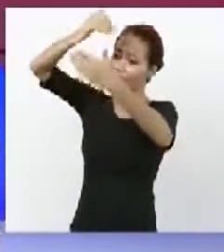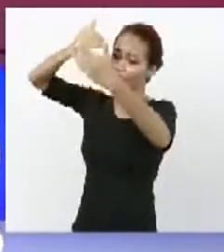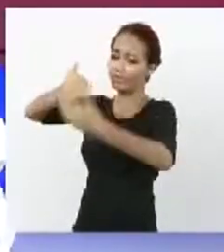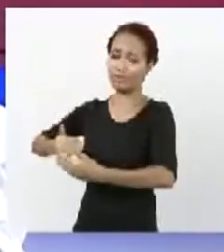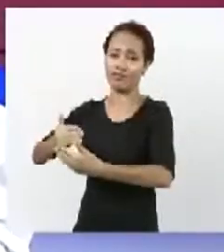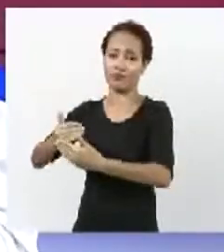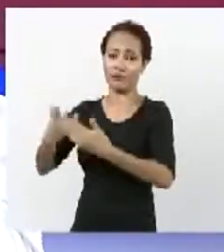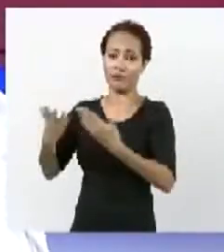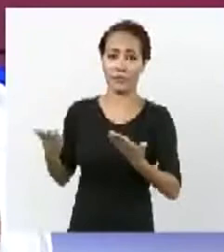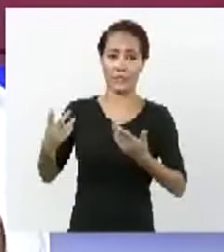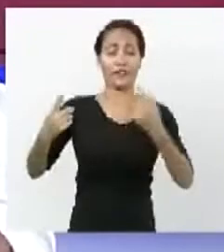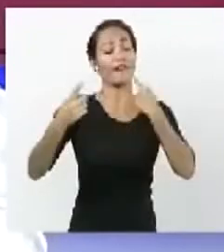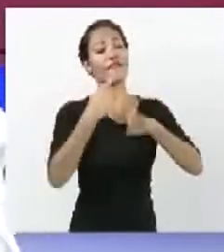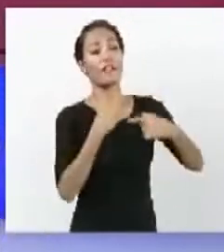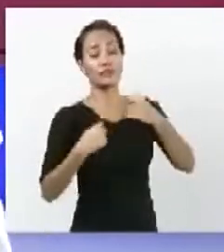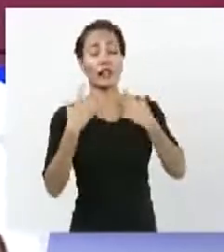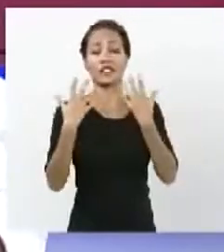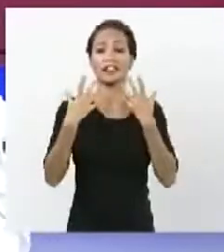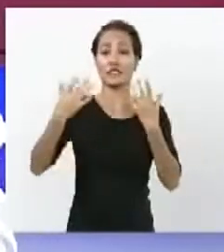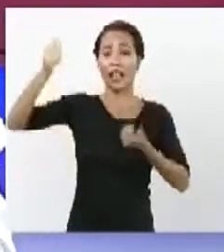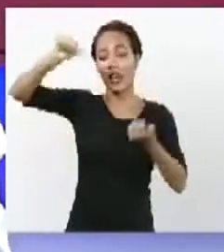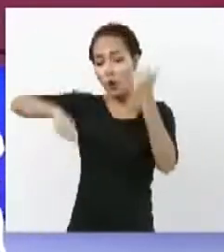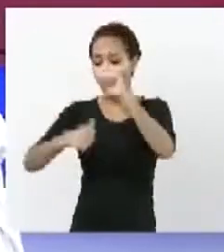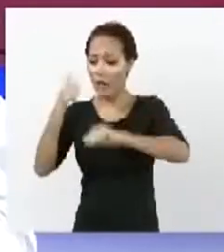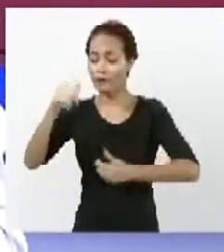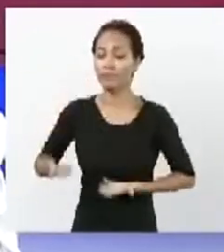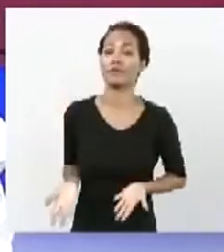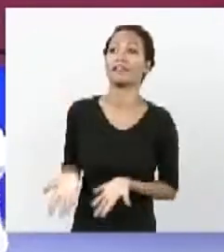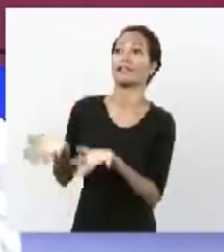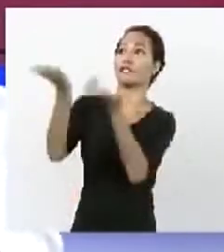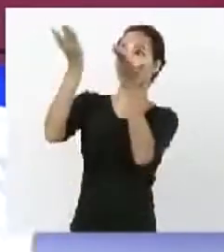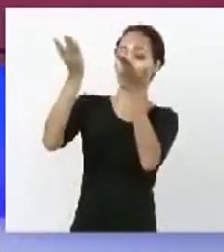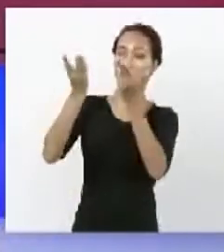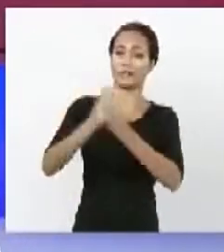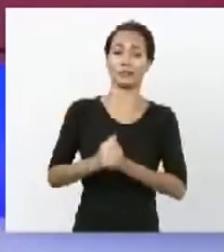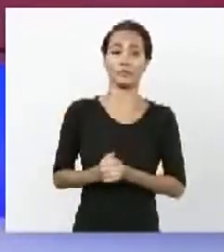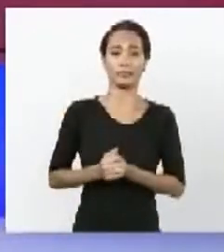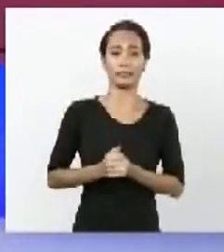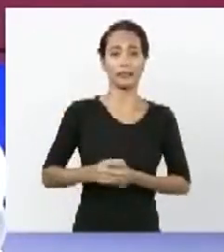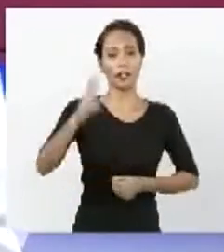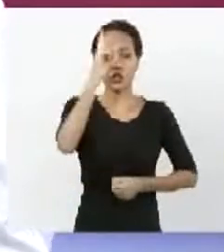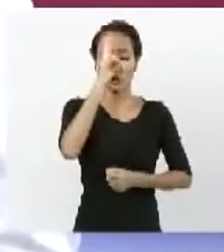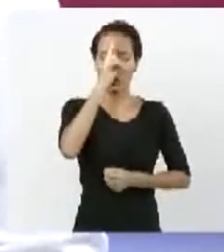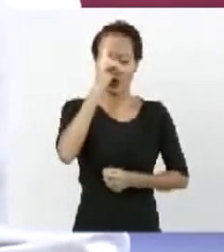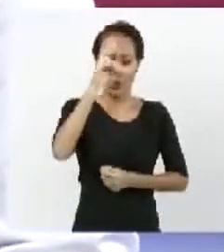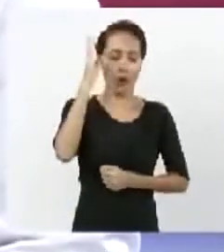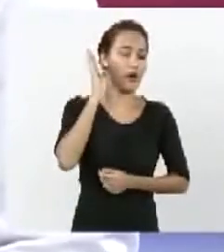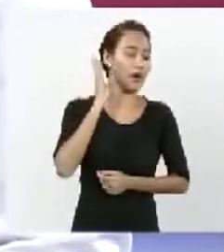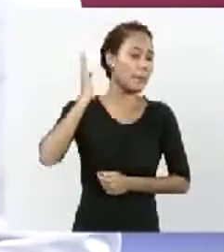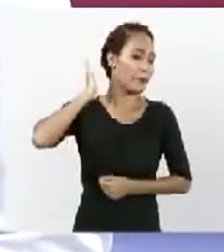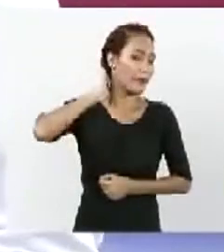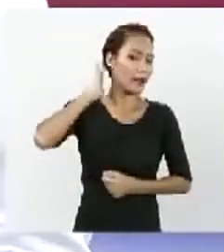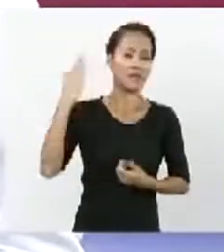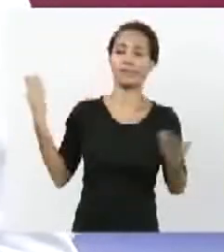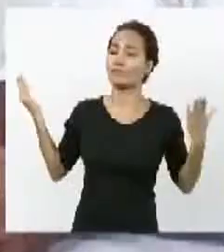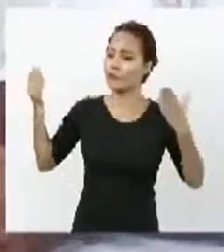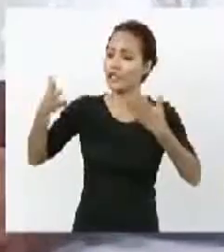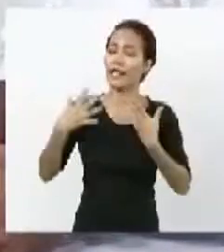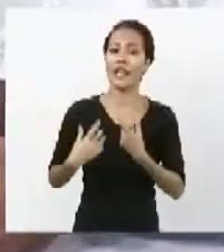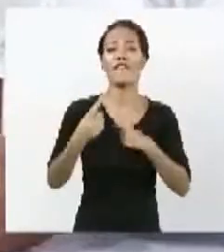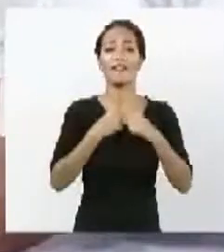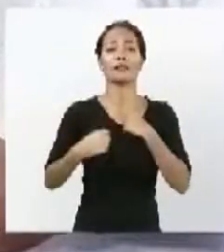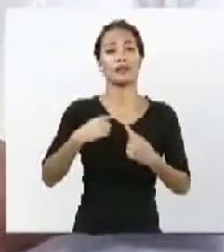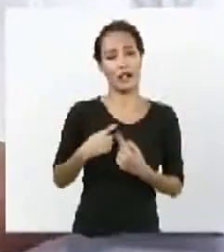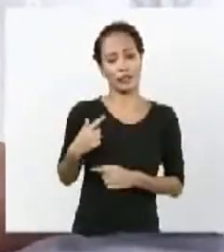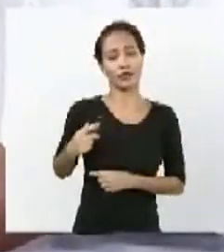equipe qualificada e de poder mudar esse histórico que Belém carrega é que nos levou a ser prefeito em Belém. Bem, a